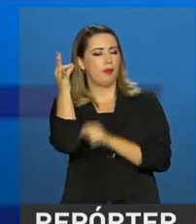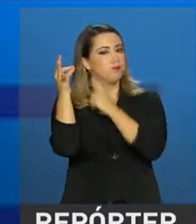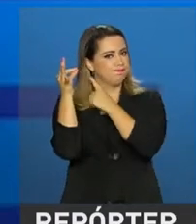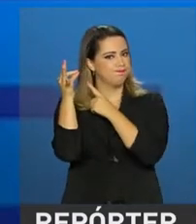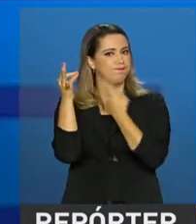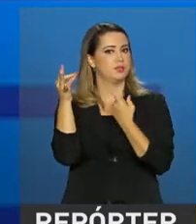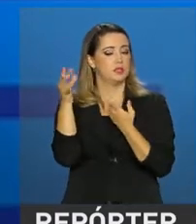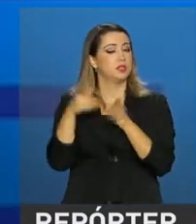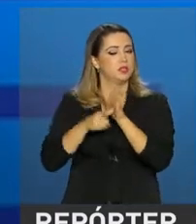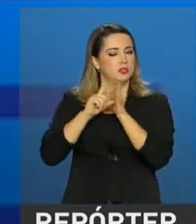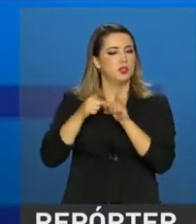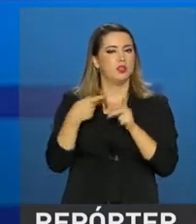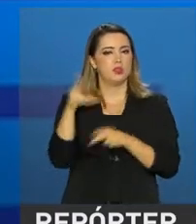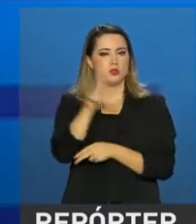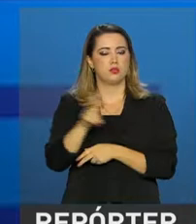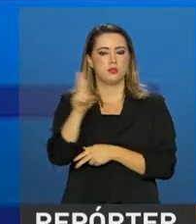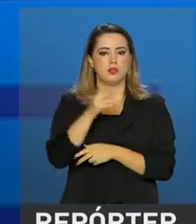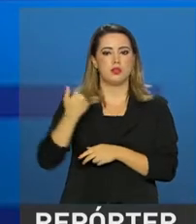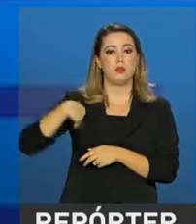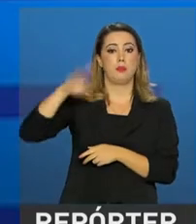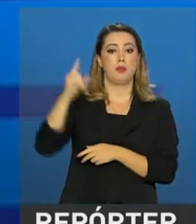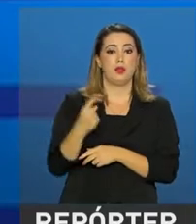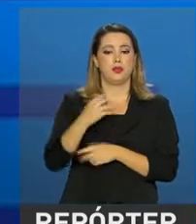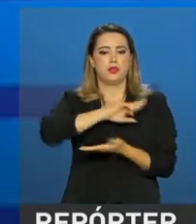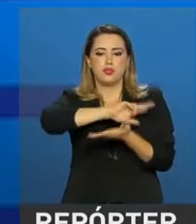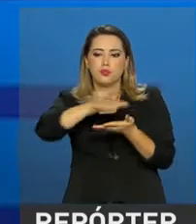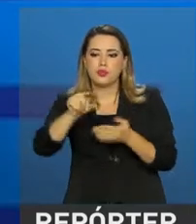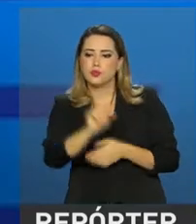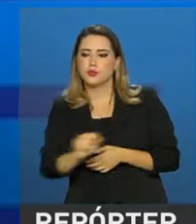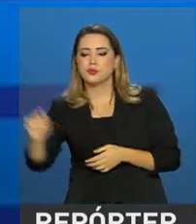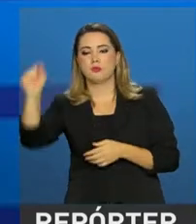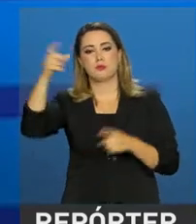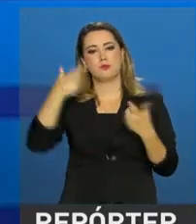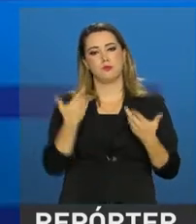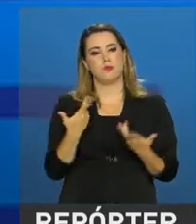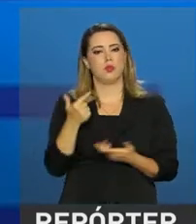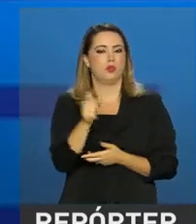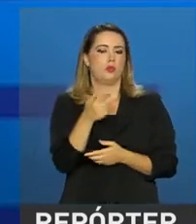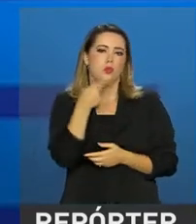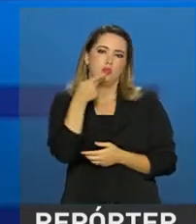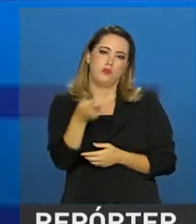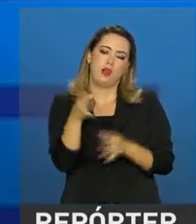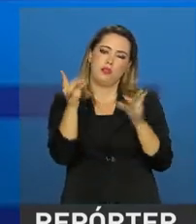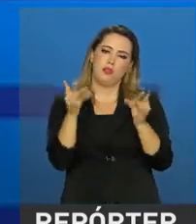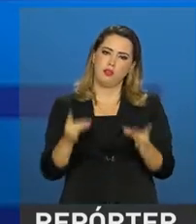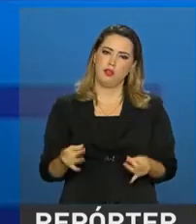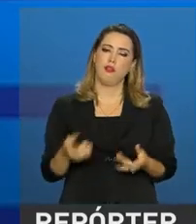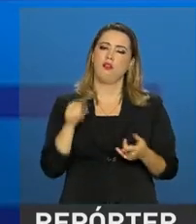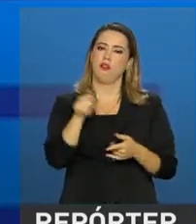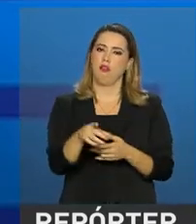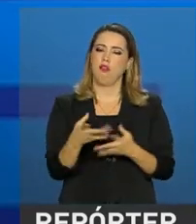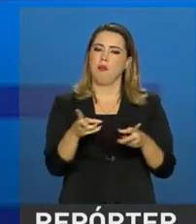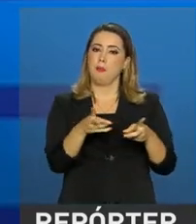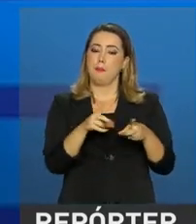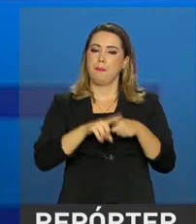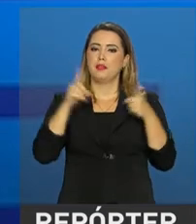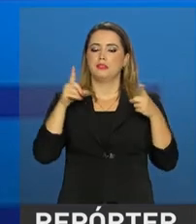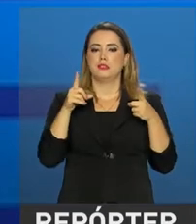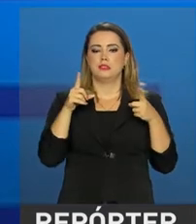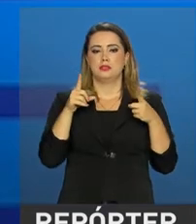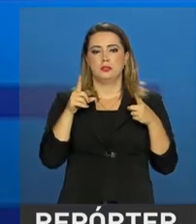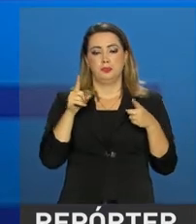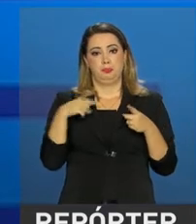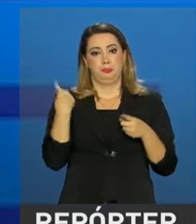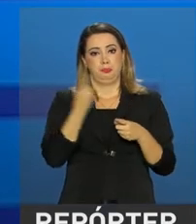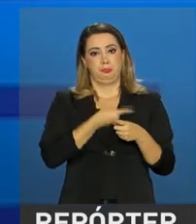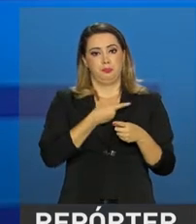foram utilizados amplamente, mais de uma centena de locais, enfim, a gente não pode, né, detalhar muito esses aspectos da segurança, mas